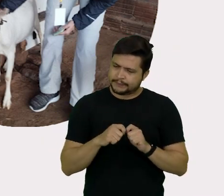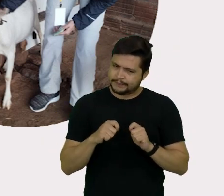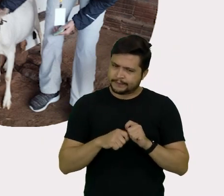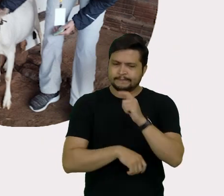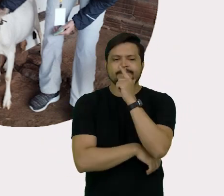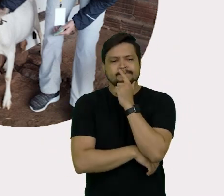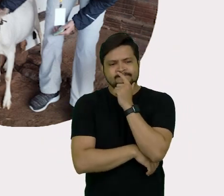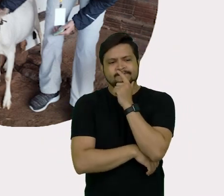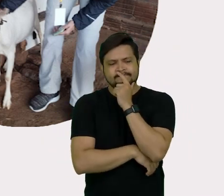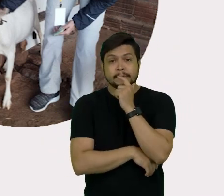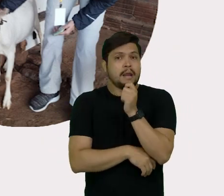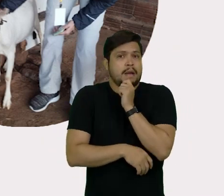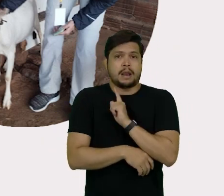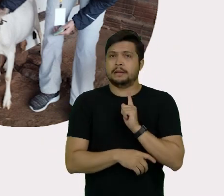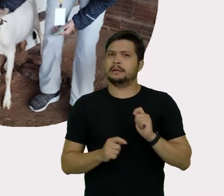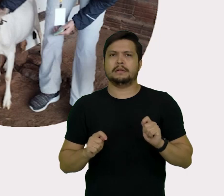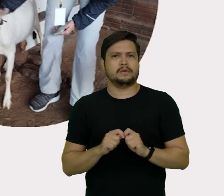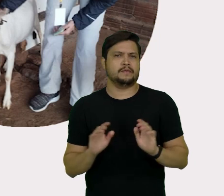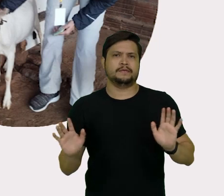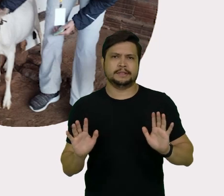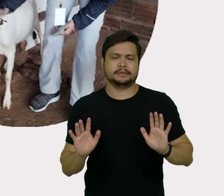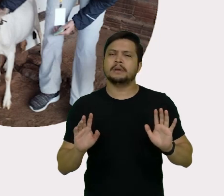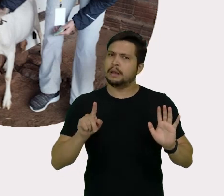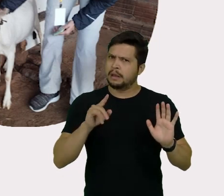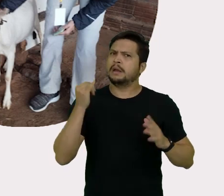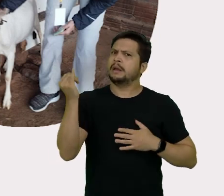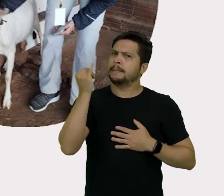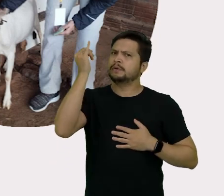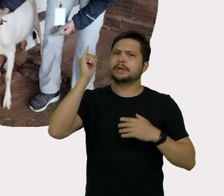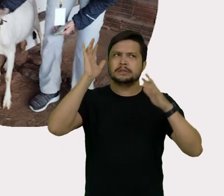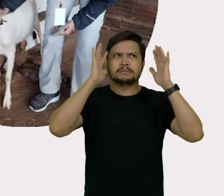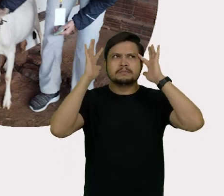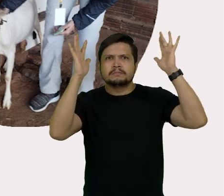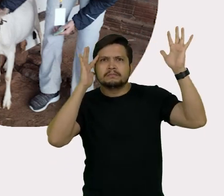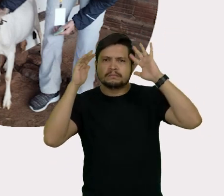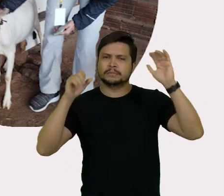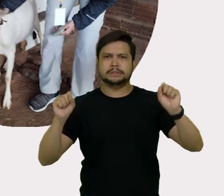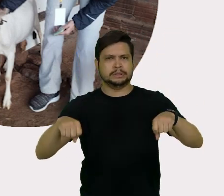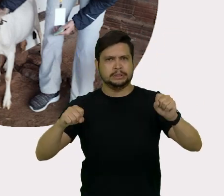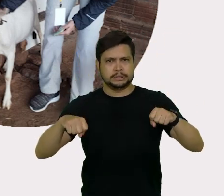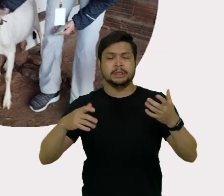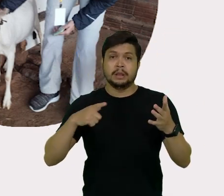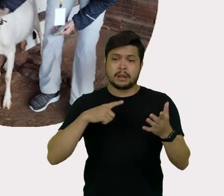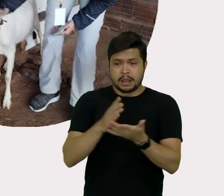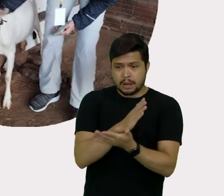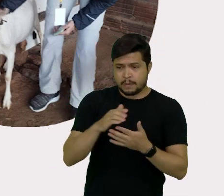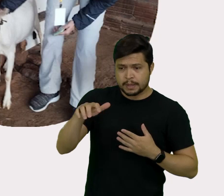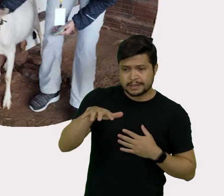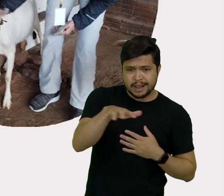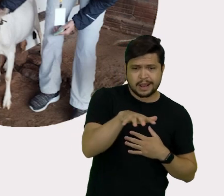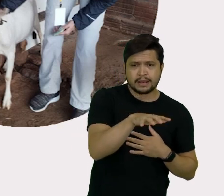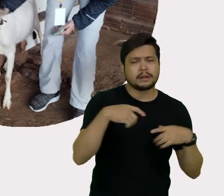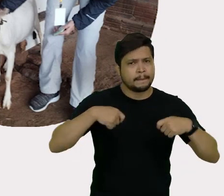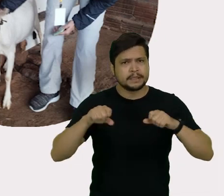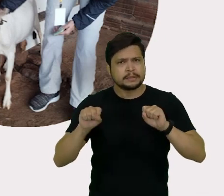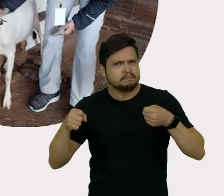É uma reflexão importante para que a gente reposicione algumas áreas que podem estar precisando